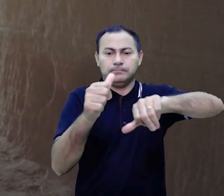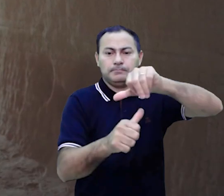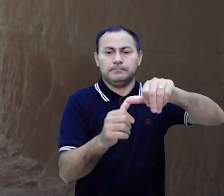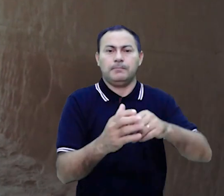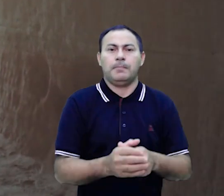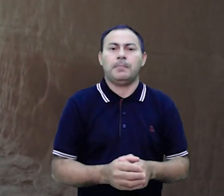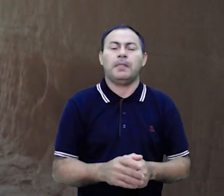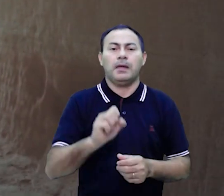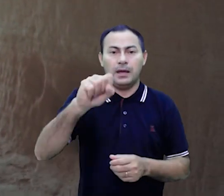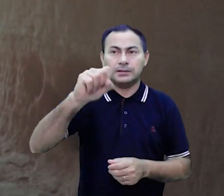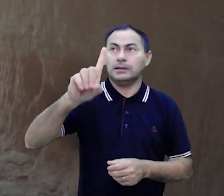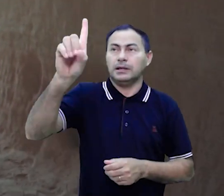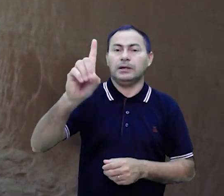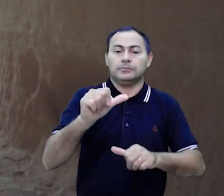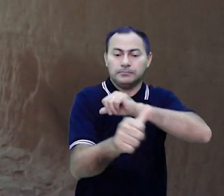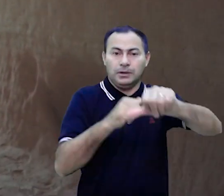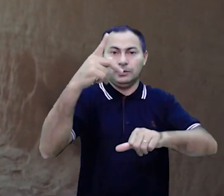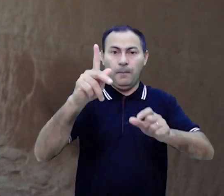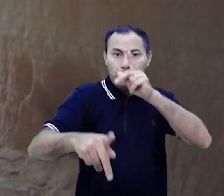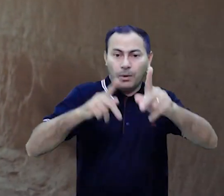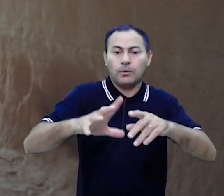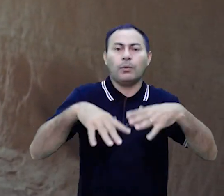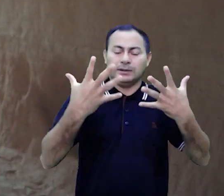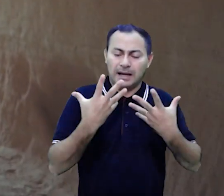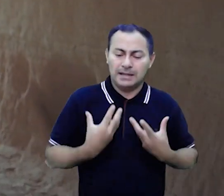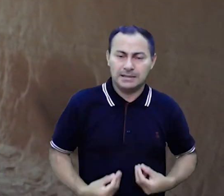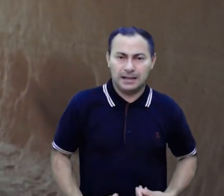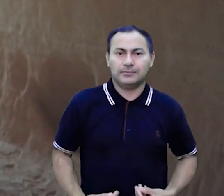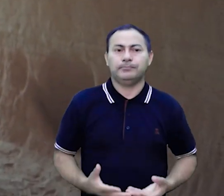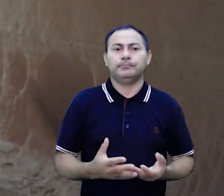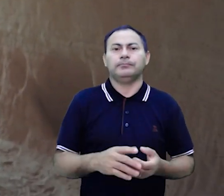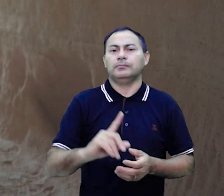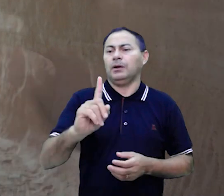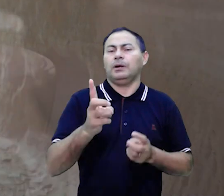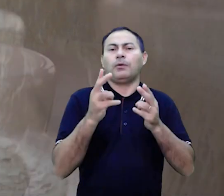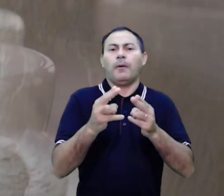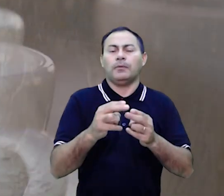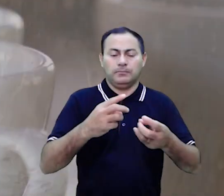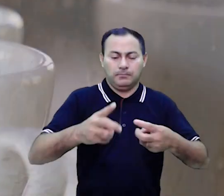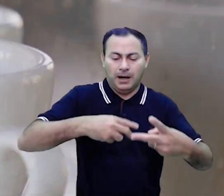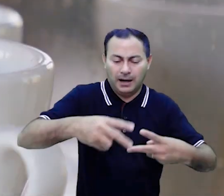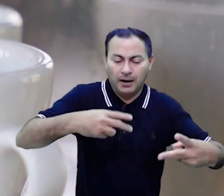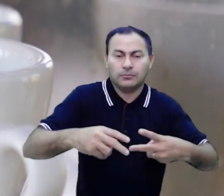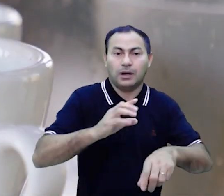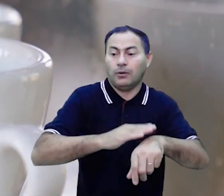à restauração. É assim que Deus restaura o seu povo quando está esgotado. Não é como